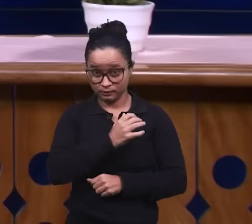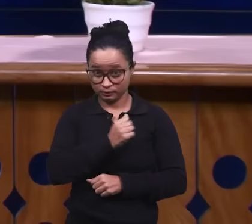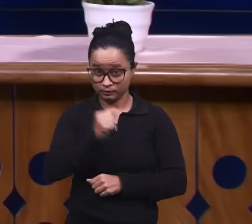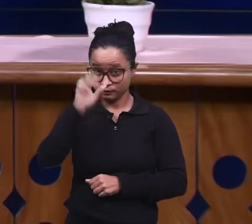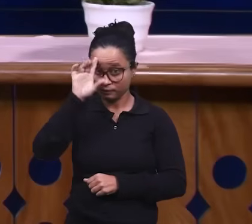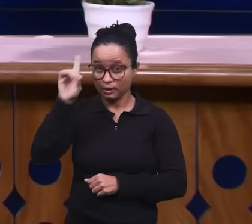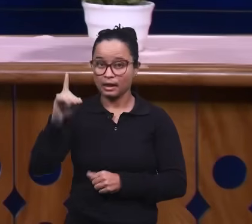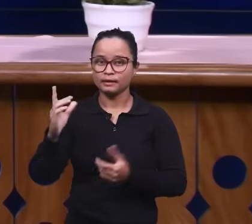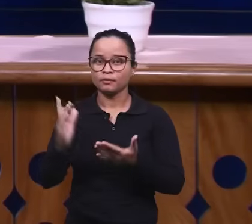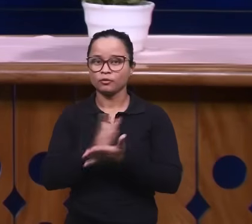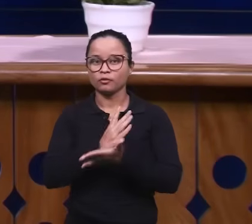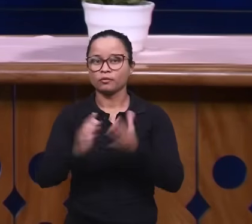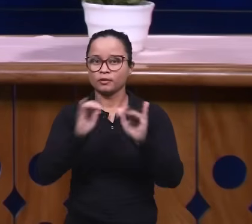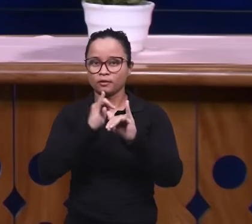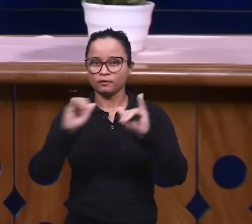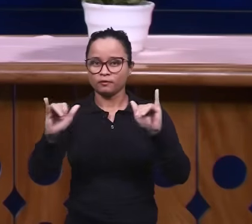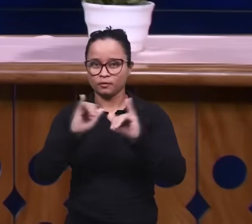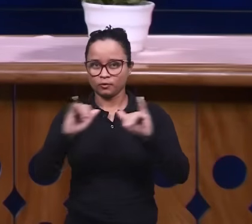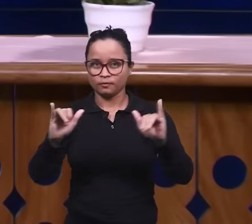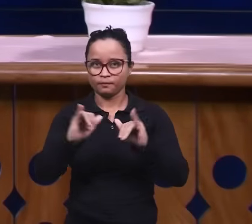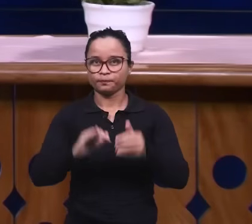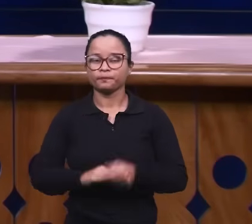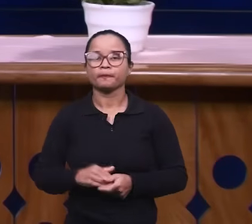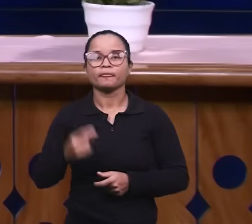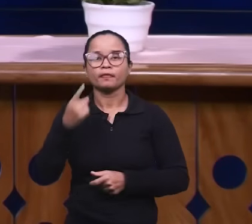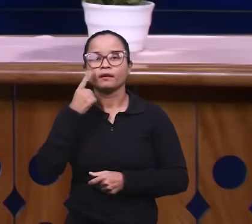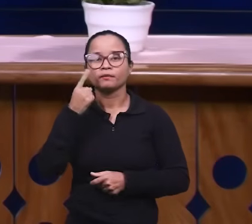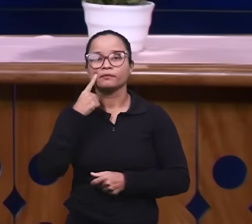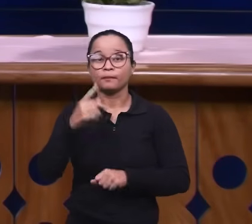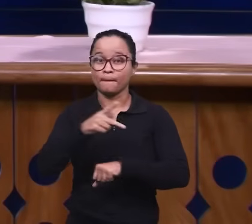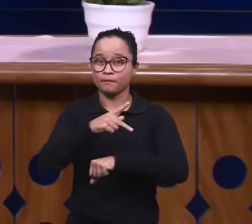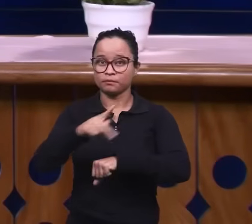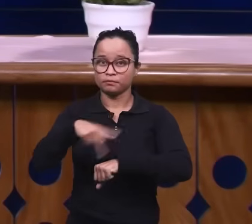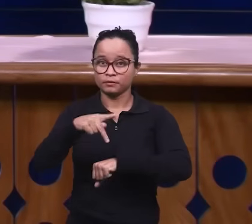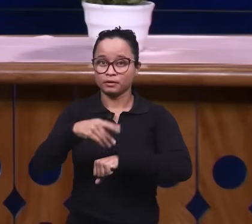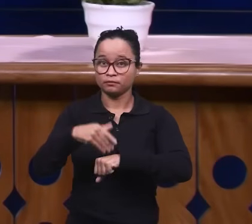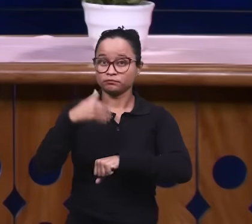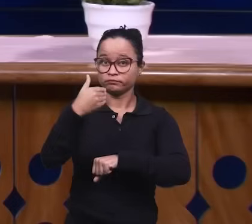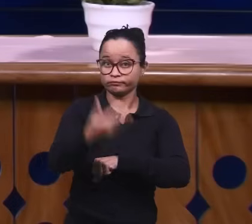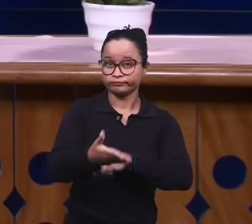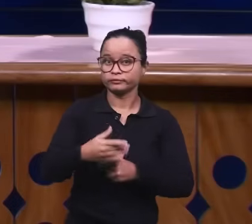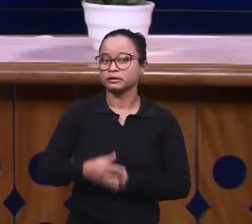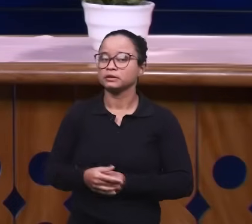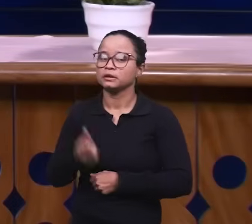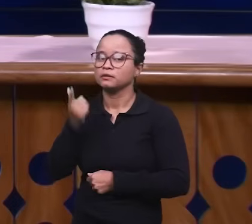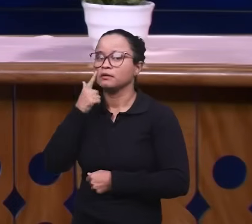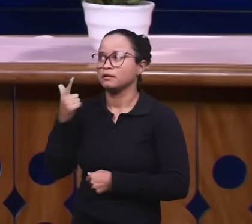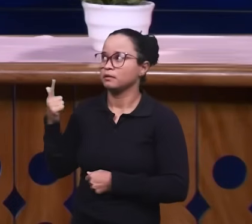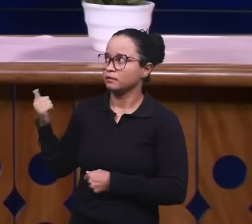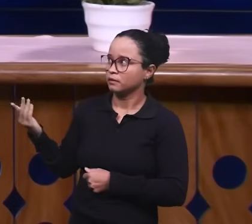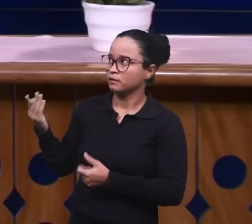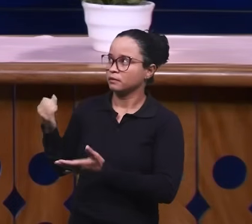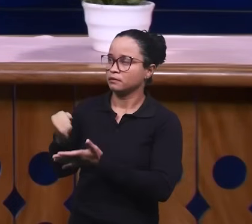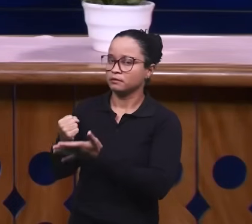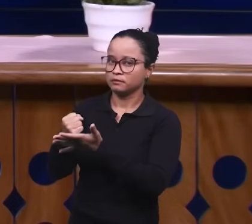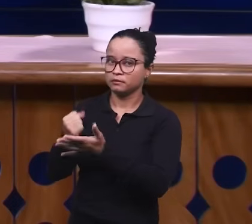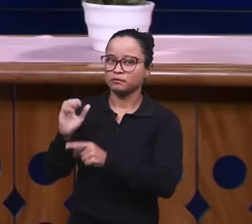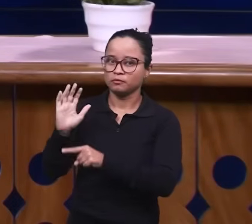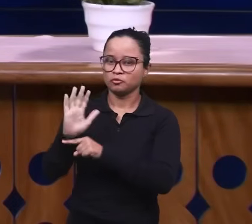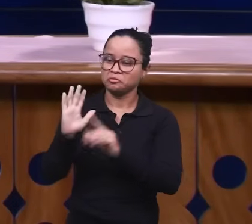Temos uns avisos finais. Quem estiver no exterior, desejar uma assistência, um esclarecimento, uma